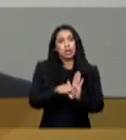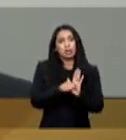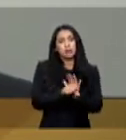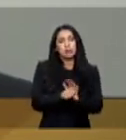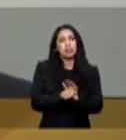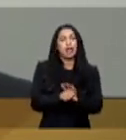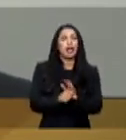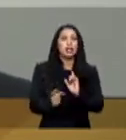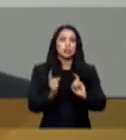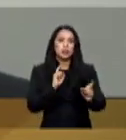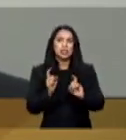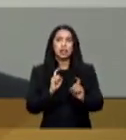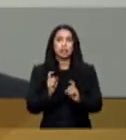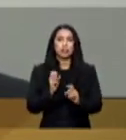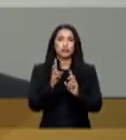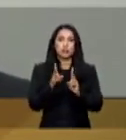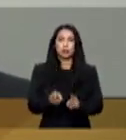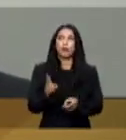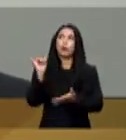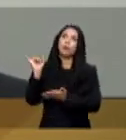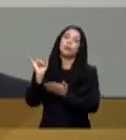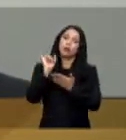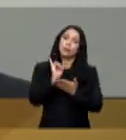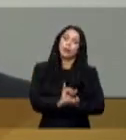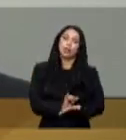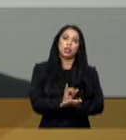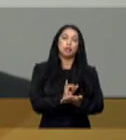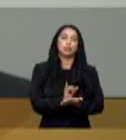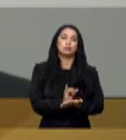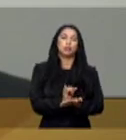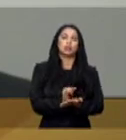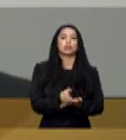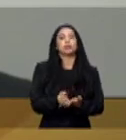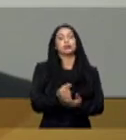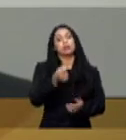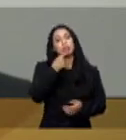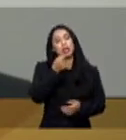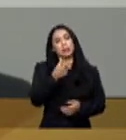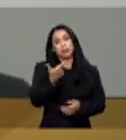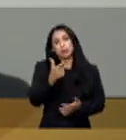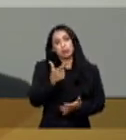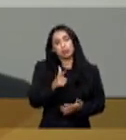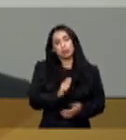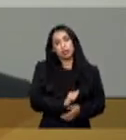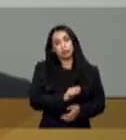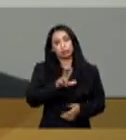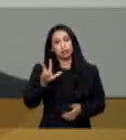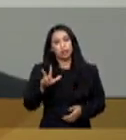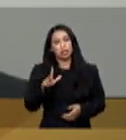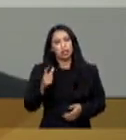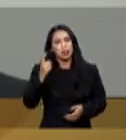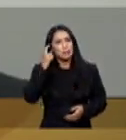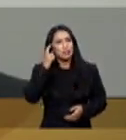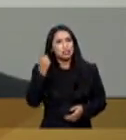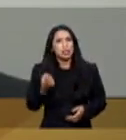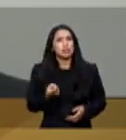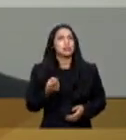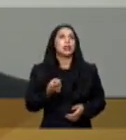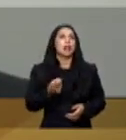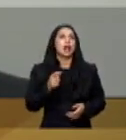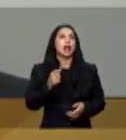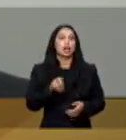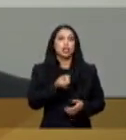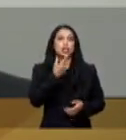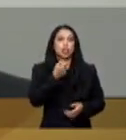importação de remédio ainda não registrado nos órgãos competentes, sem sequer indagar se a droga faria bem ou mal à saúde do